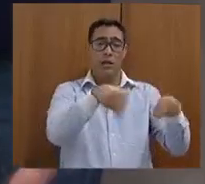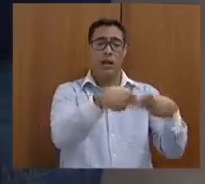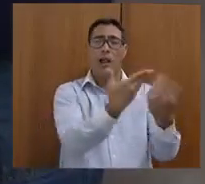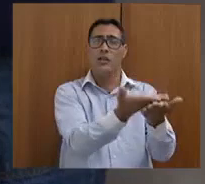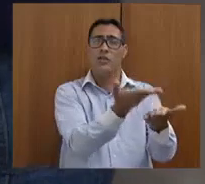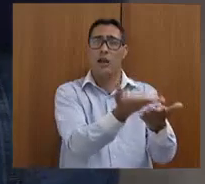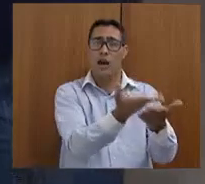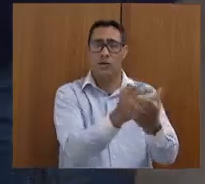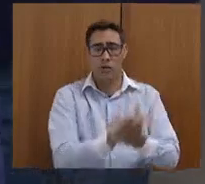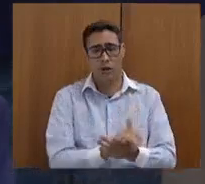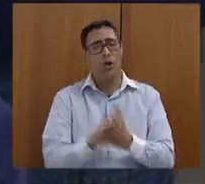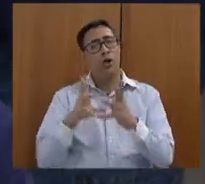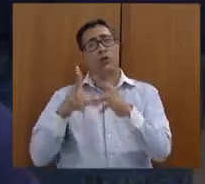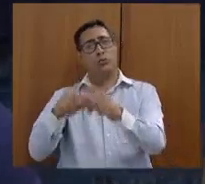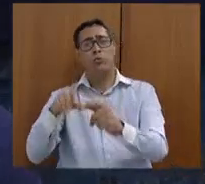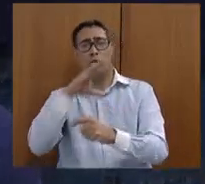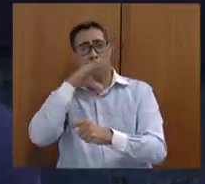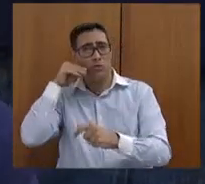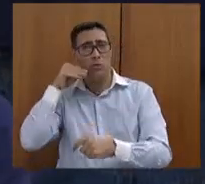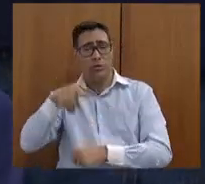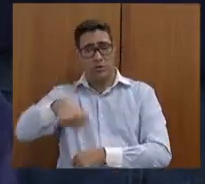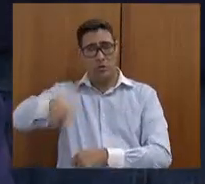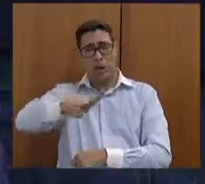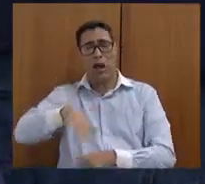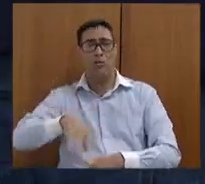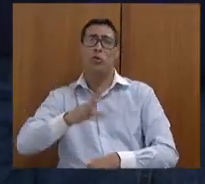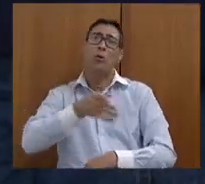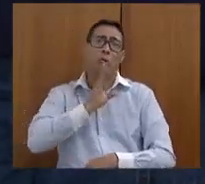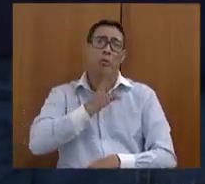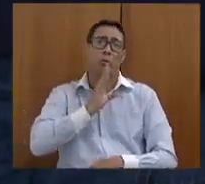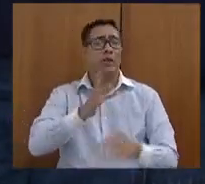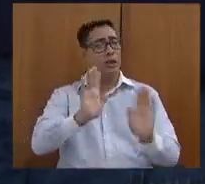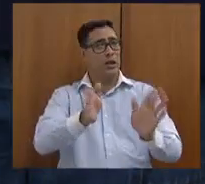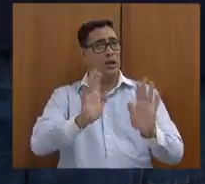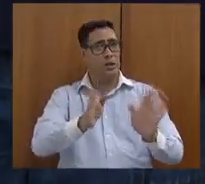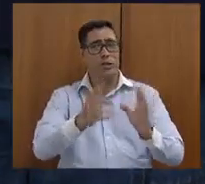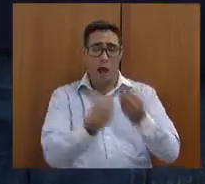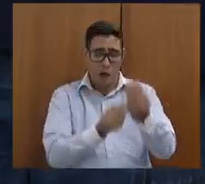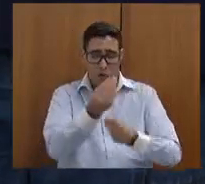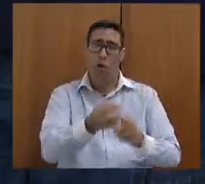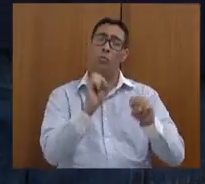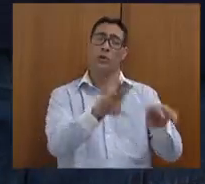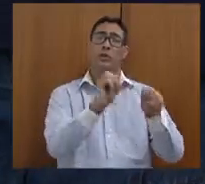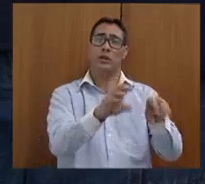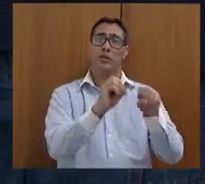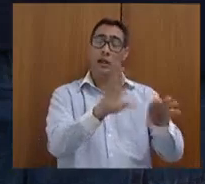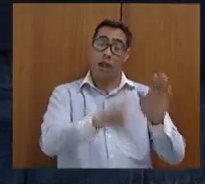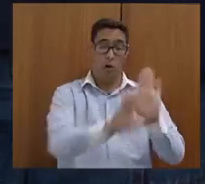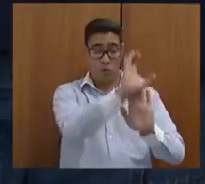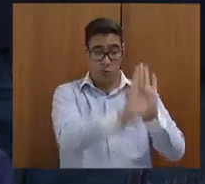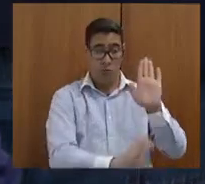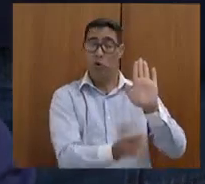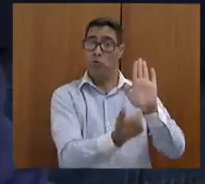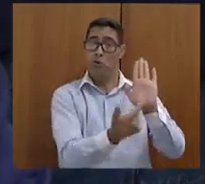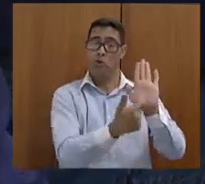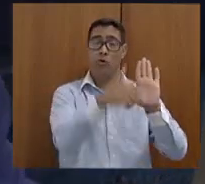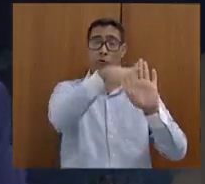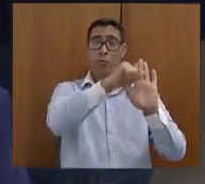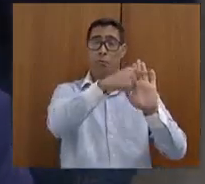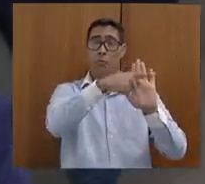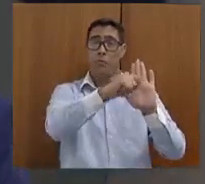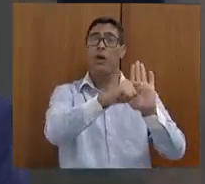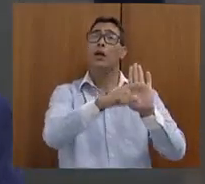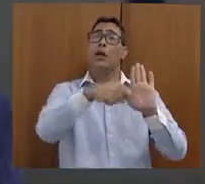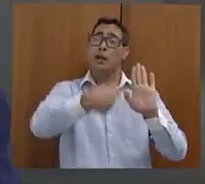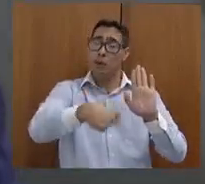diretores todos os servidores dessa rede conhecem que é o currículo de referência de Minas Gerais Este é o currículo que é trabalhado em sala de aula e que deve